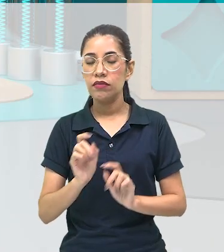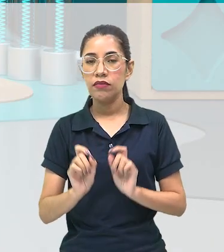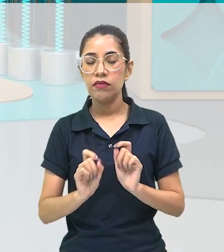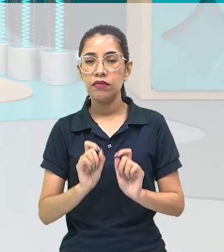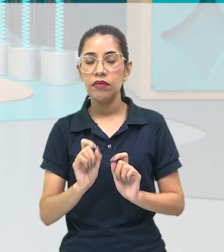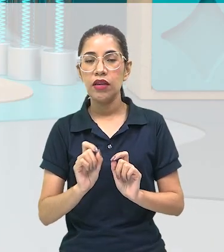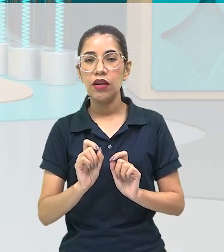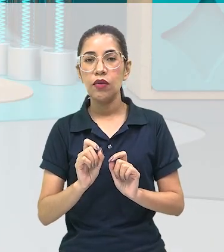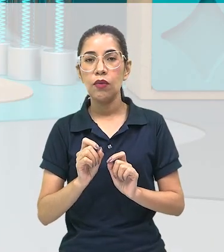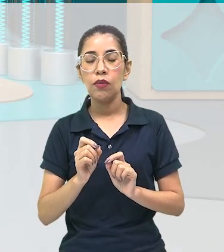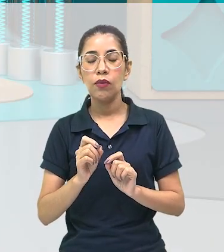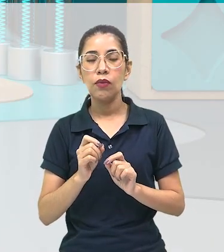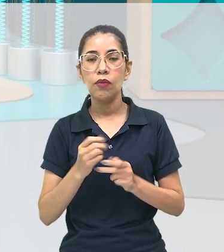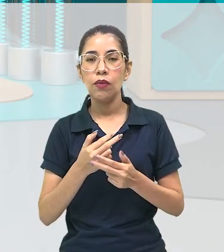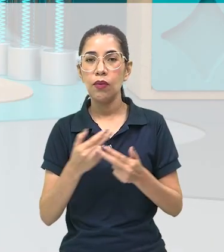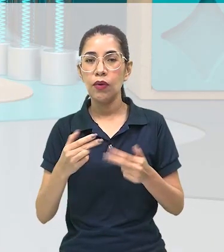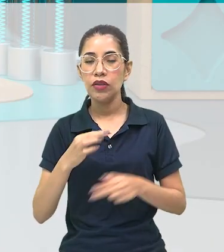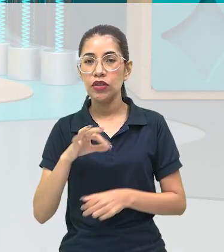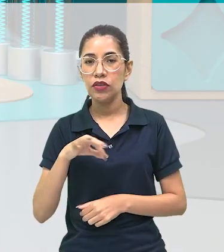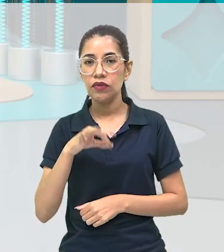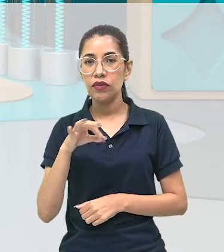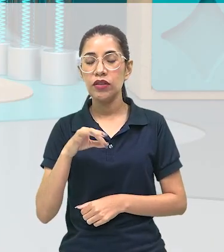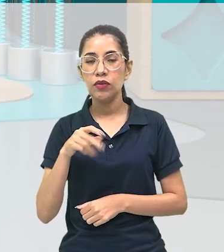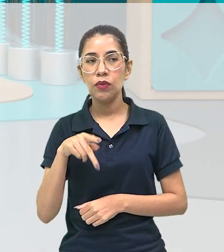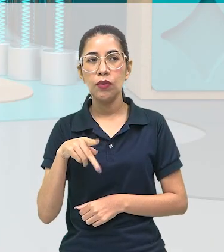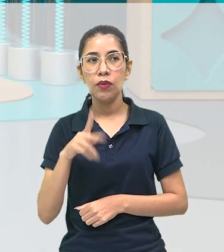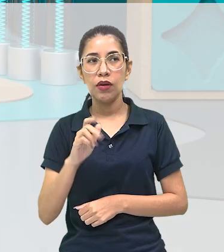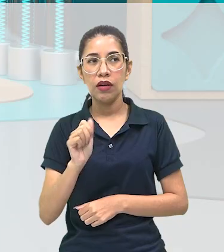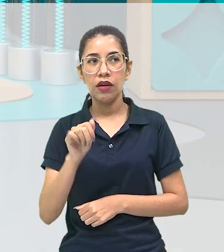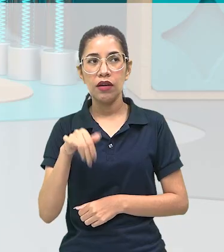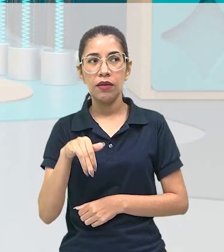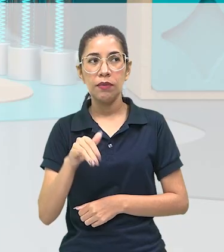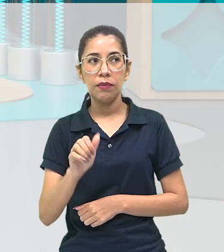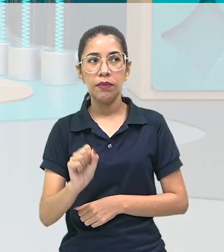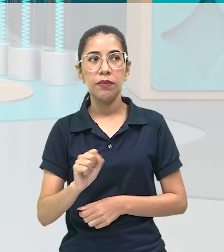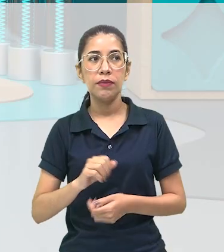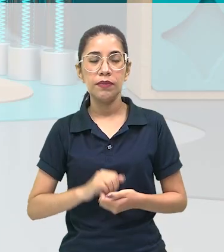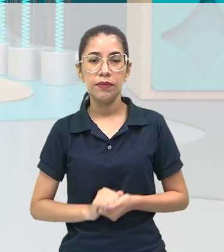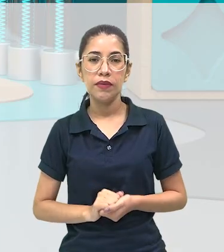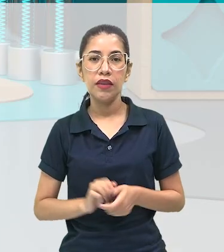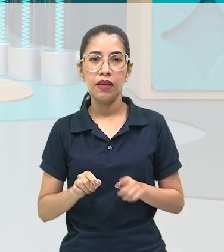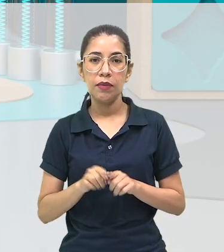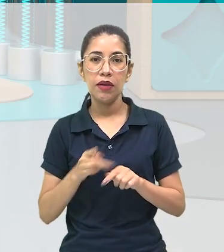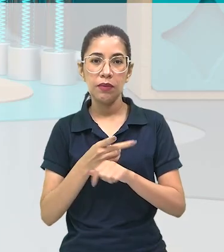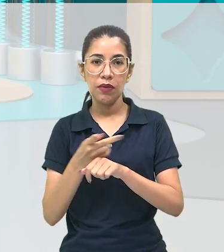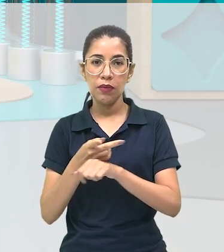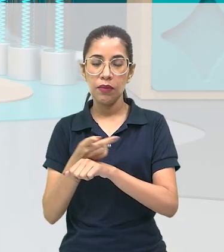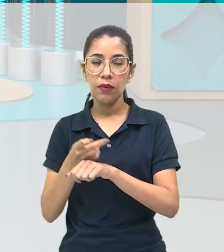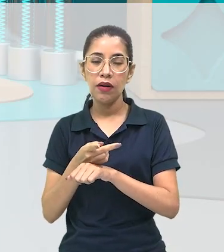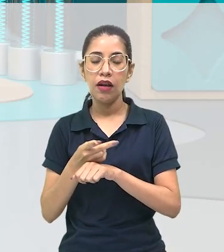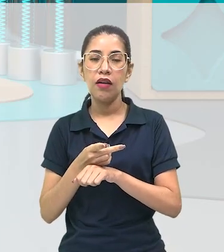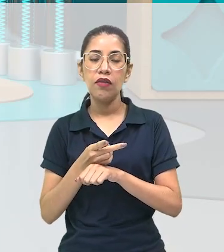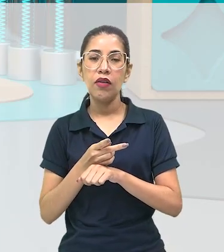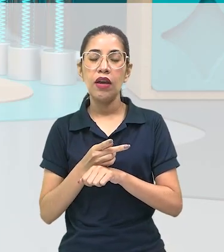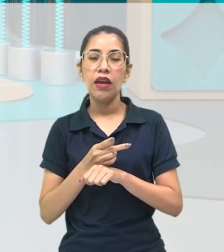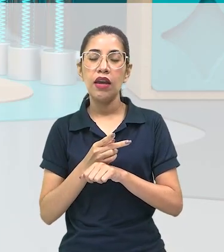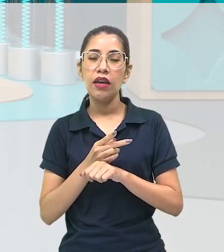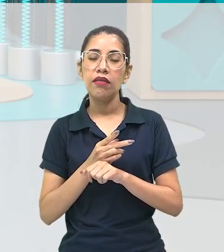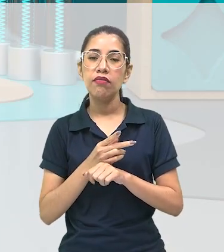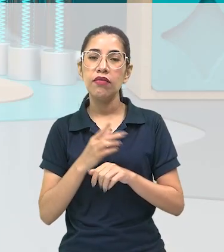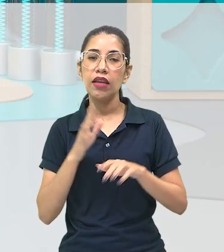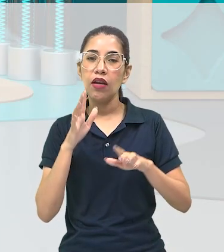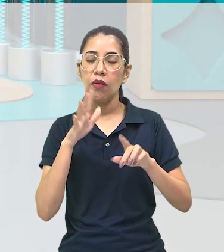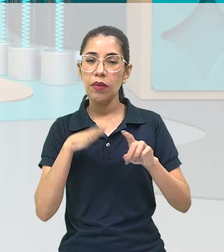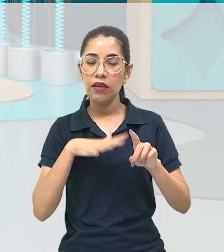o divino, né, por meio dos kamis. Então eles procuravam agradar os kamis por meio das